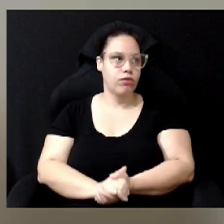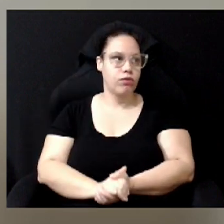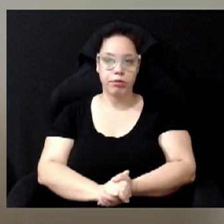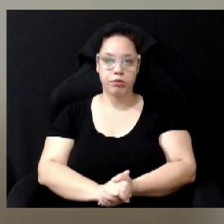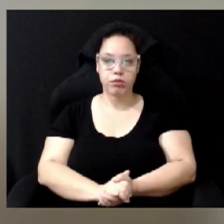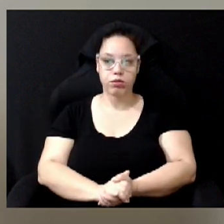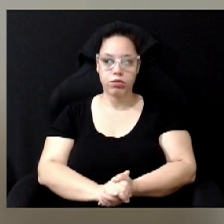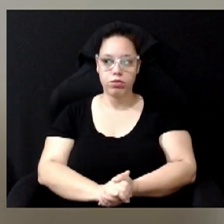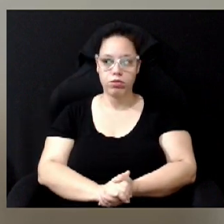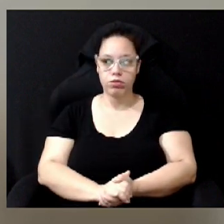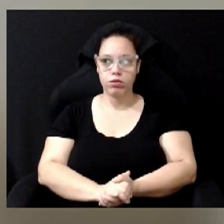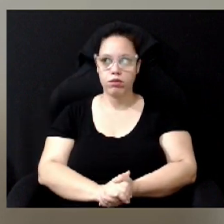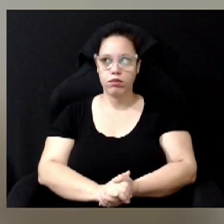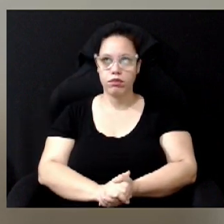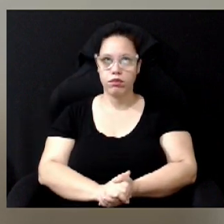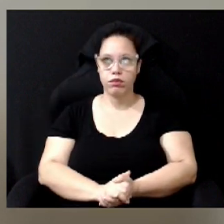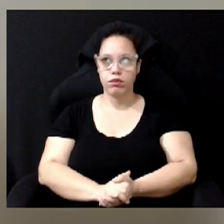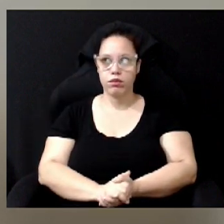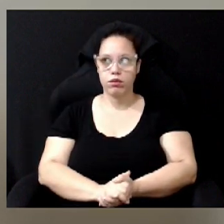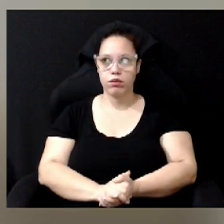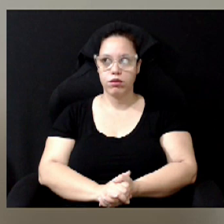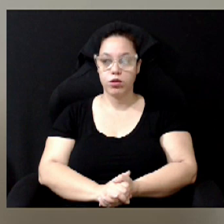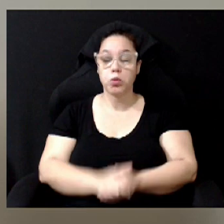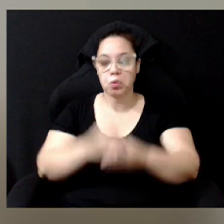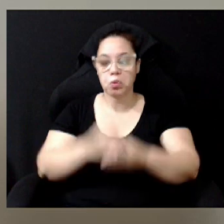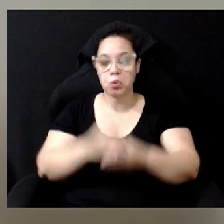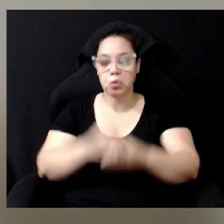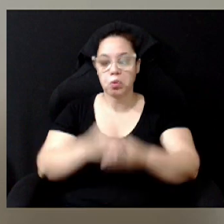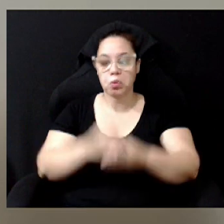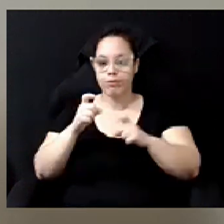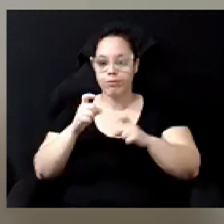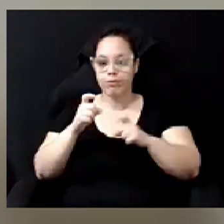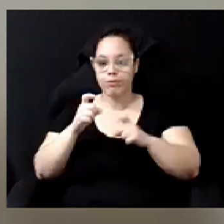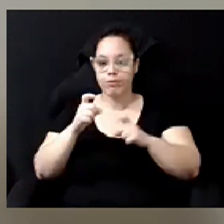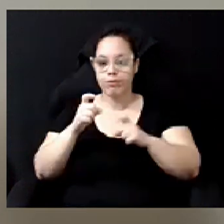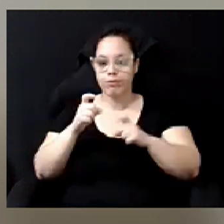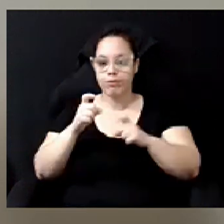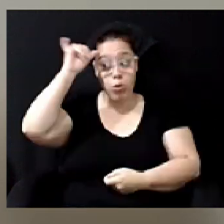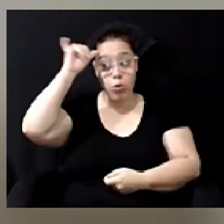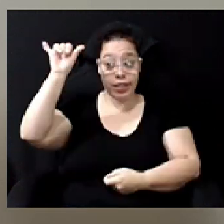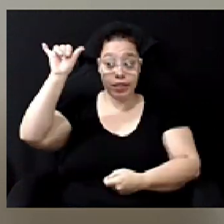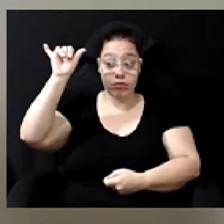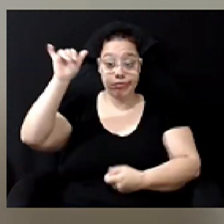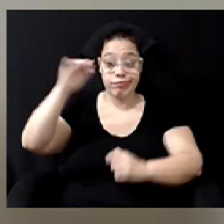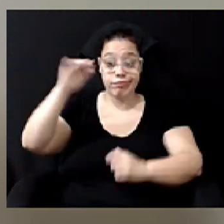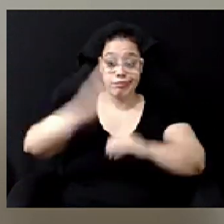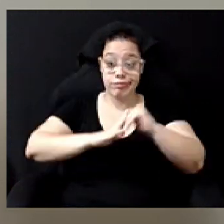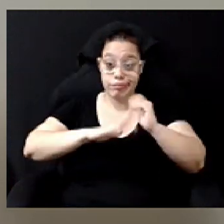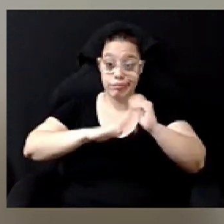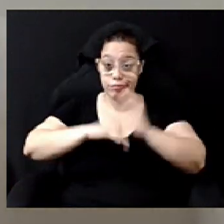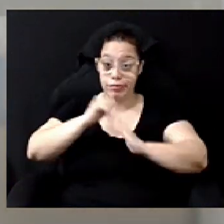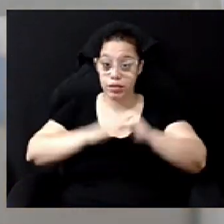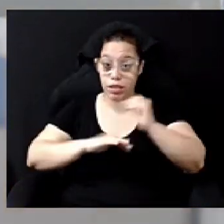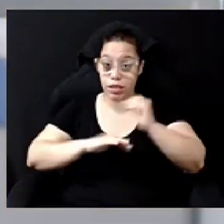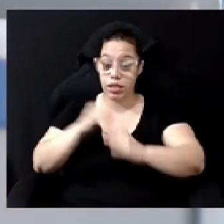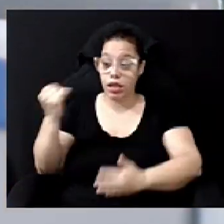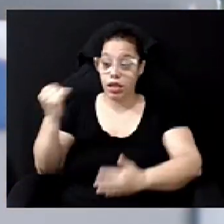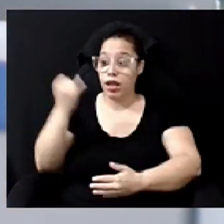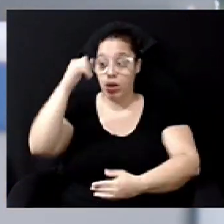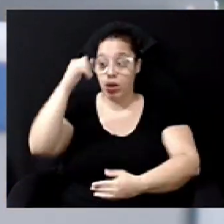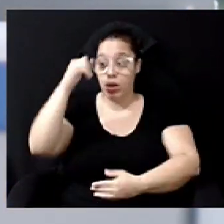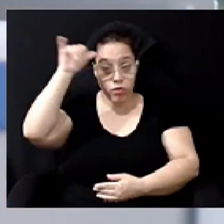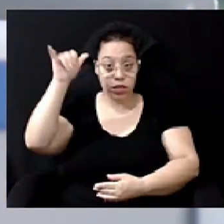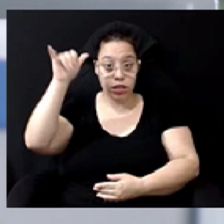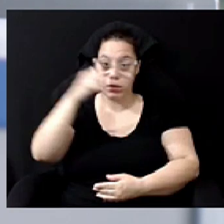O grande benefício da medicina é a prevenção. O tratamento é importante, mas a prevenção é